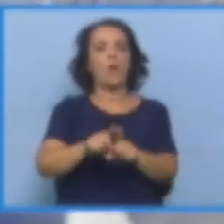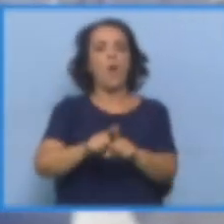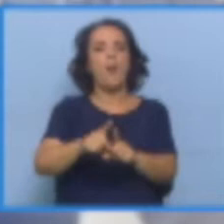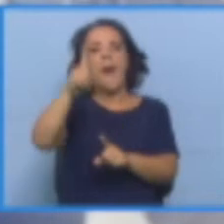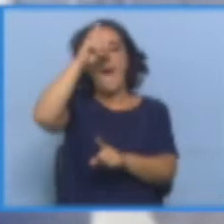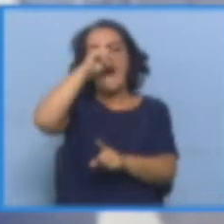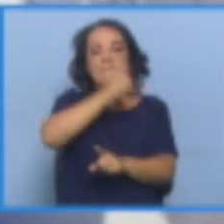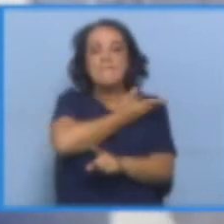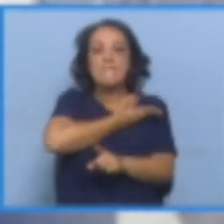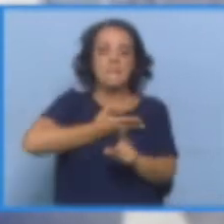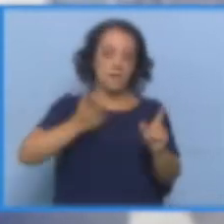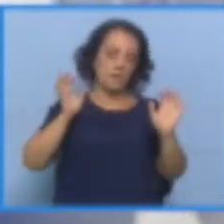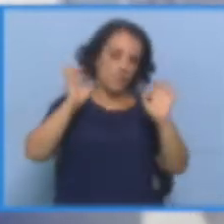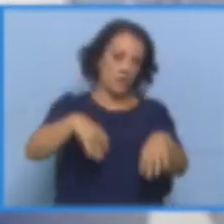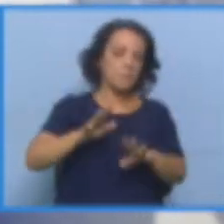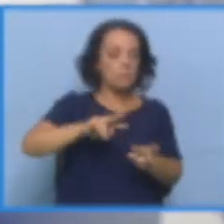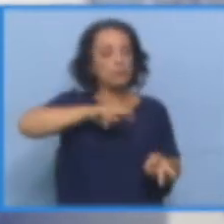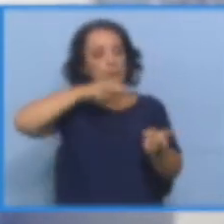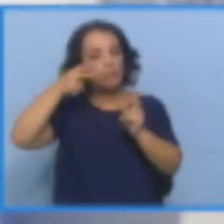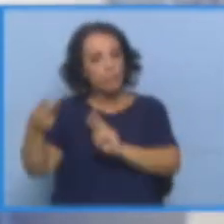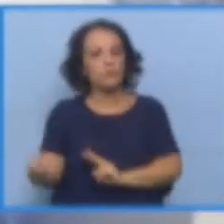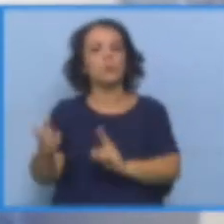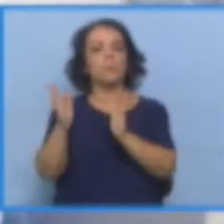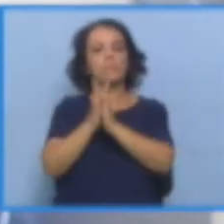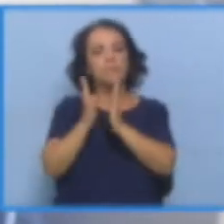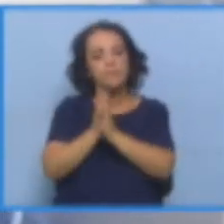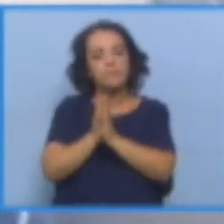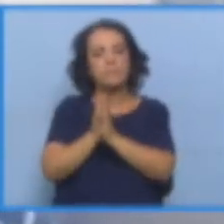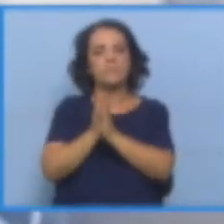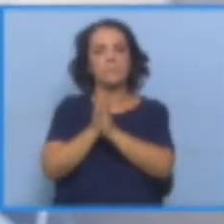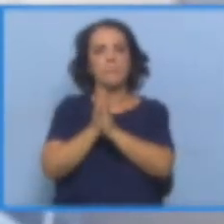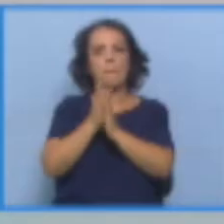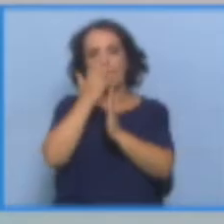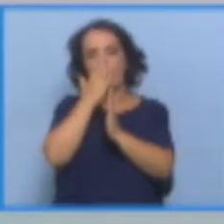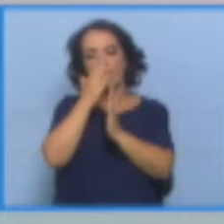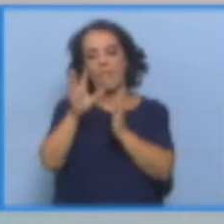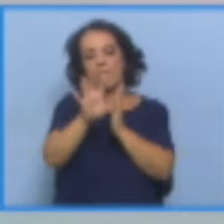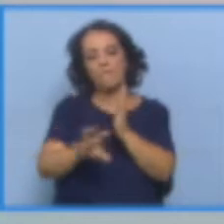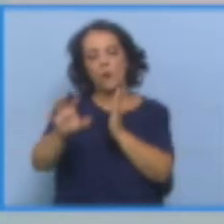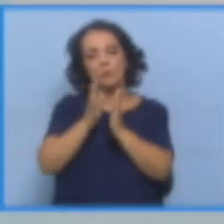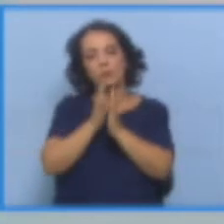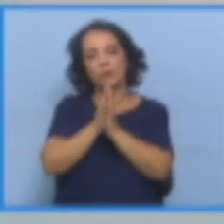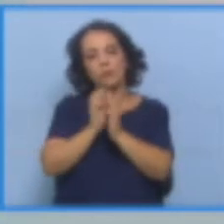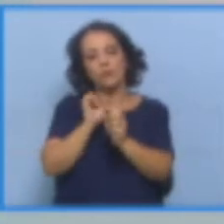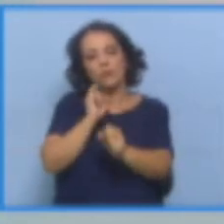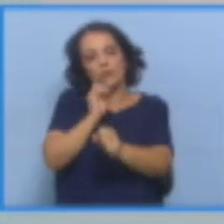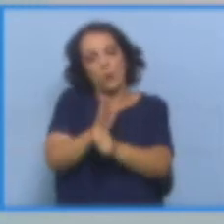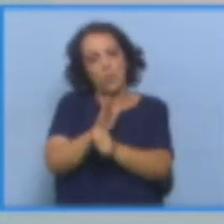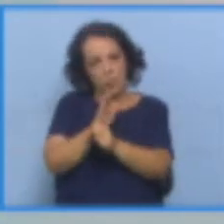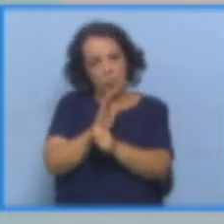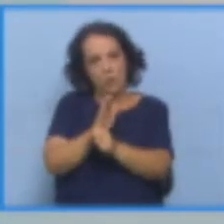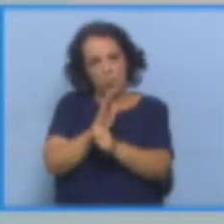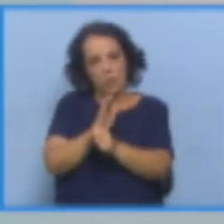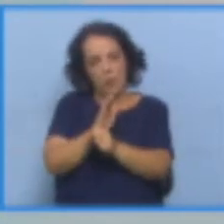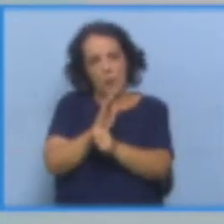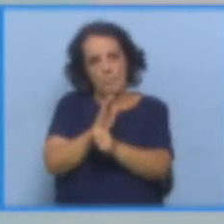conservação. Exatamente. E passar para outra. Para outra pastoral, essa outra, digamos assim, essa outra categoria, essa outra dinâmica, que é